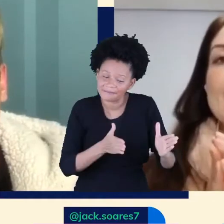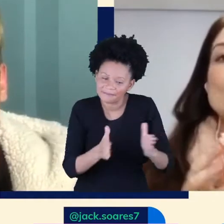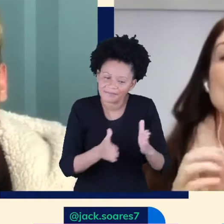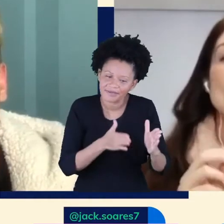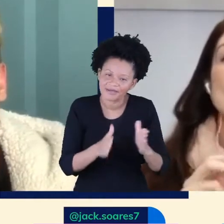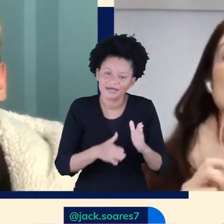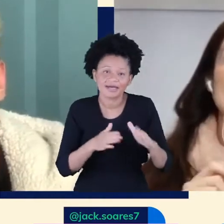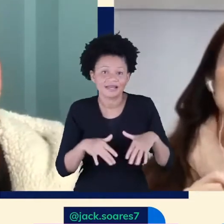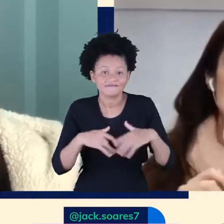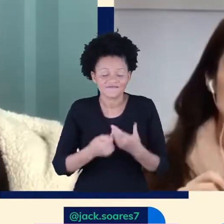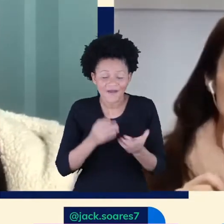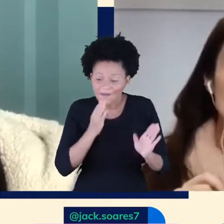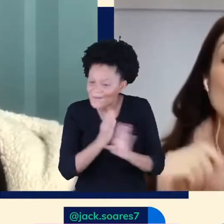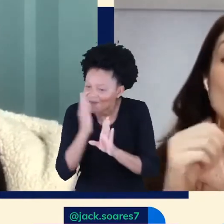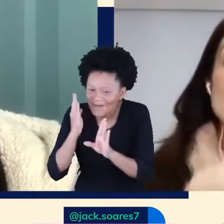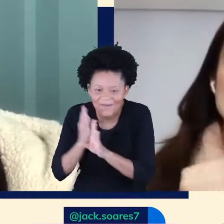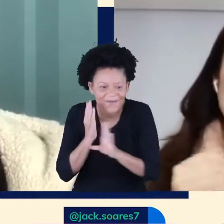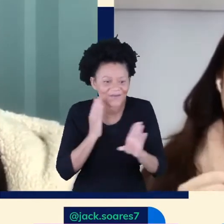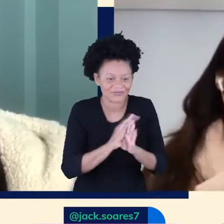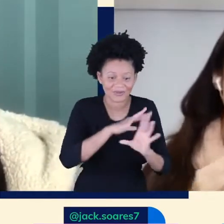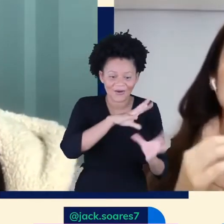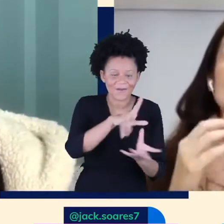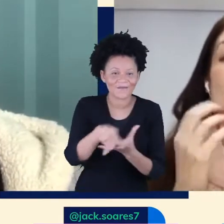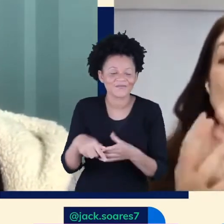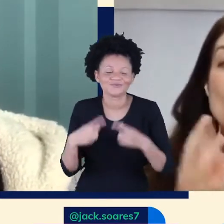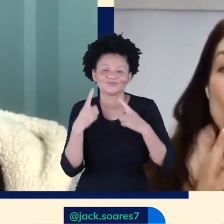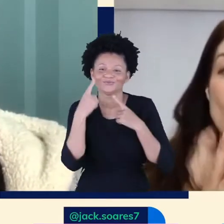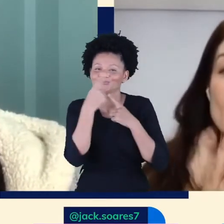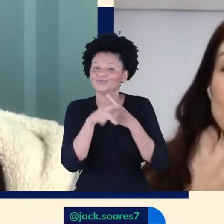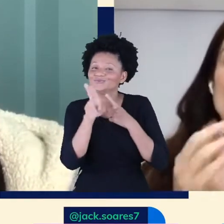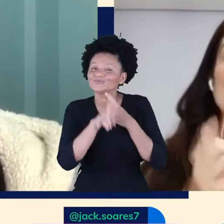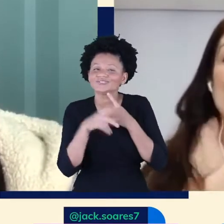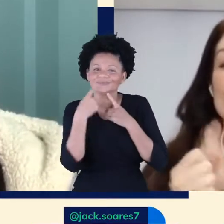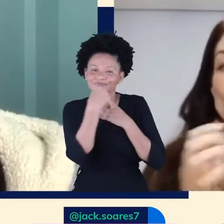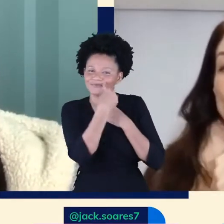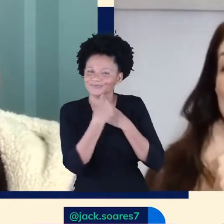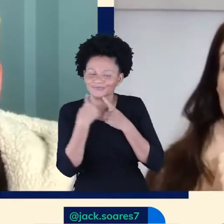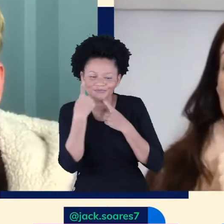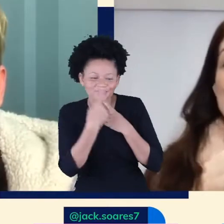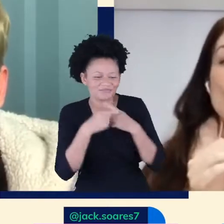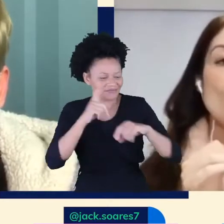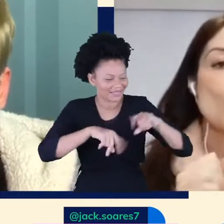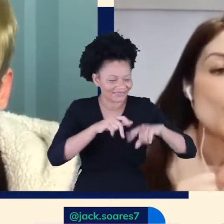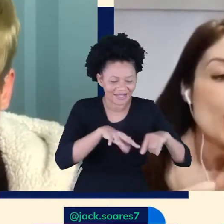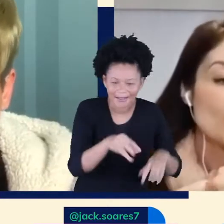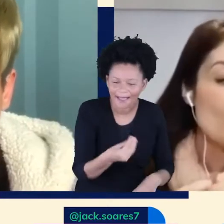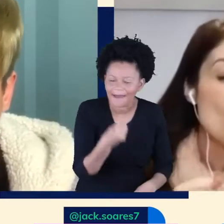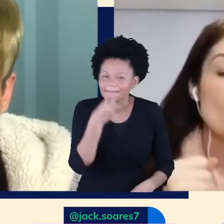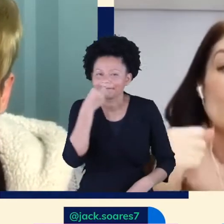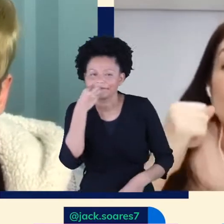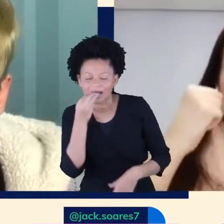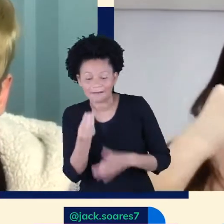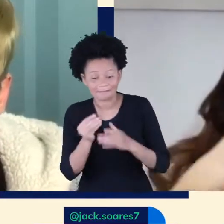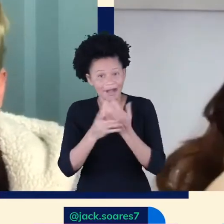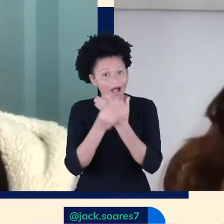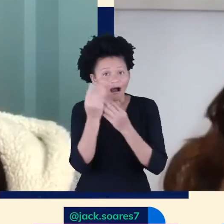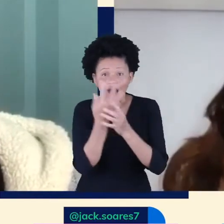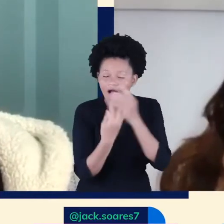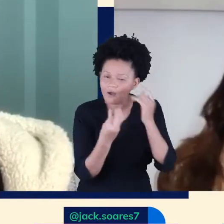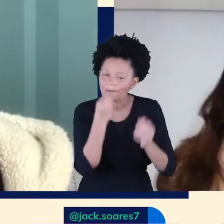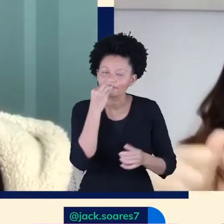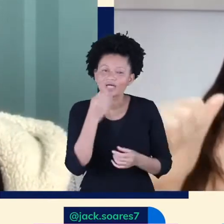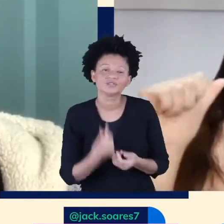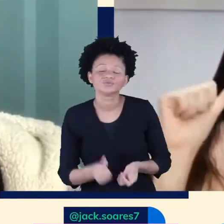nessa fase, o bebê ele vai descobrir o mundo principalmente pela boca. Ele coloca tudo na boca, ele coloca o objeto na boca, ele coloca